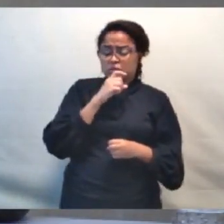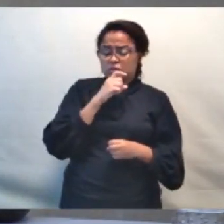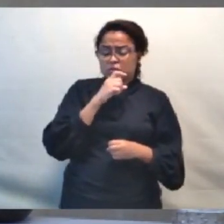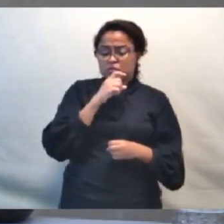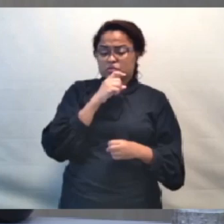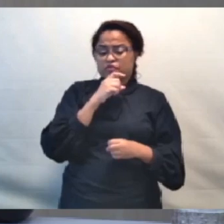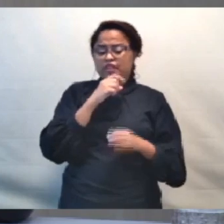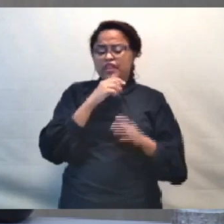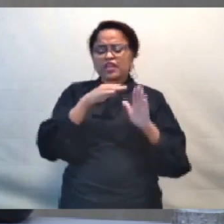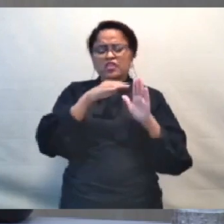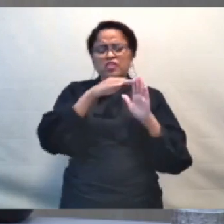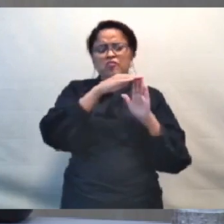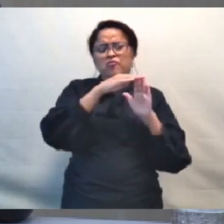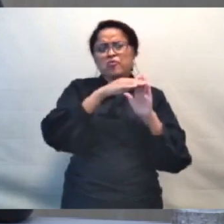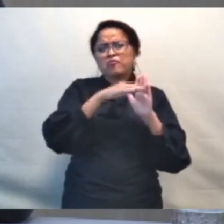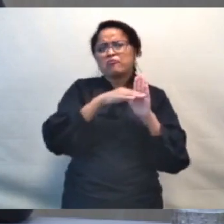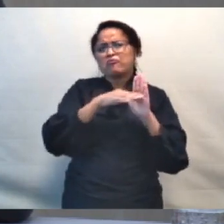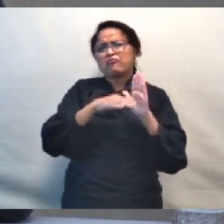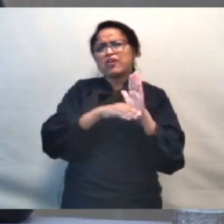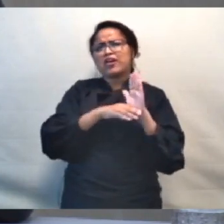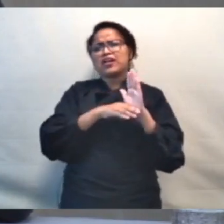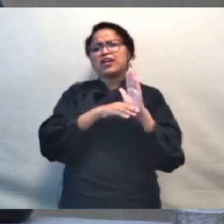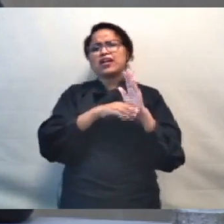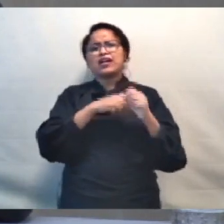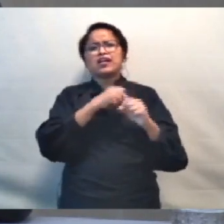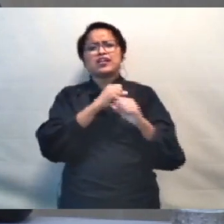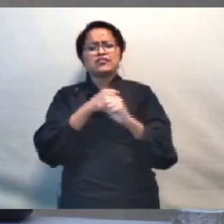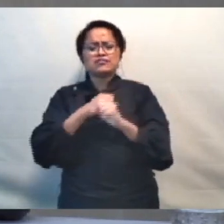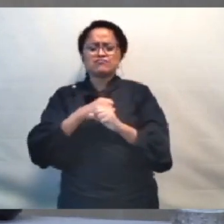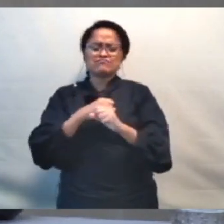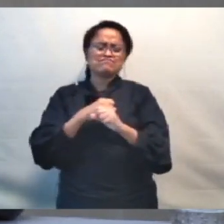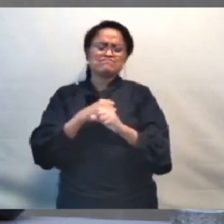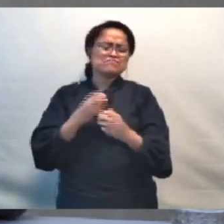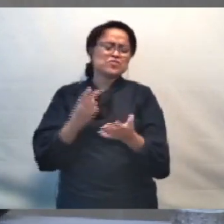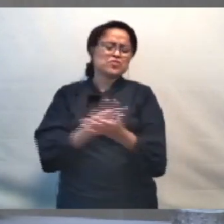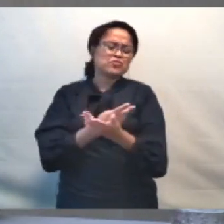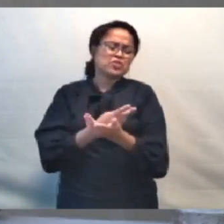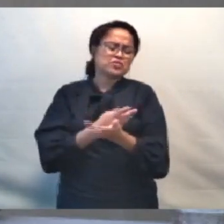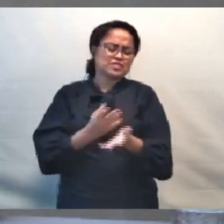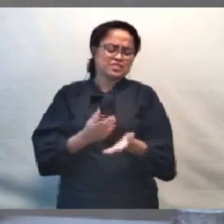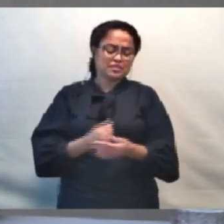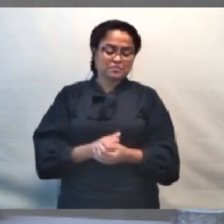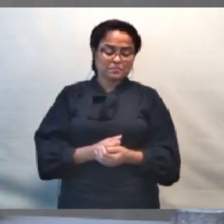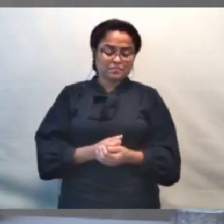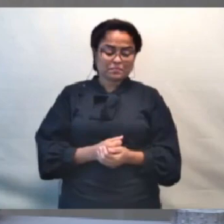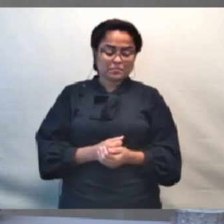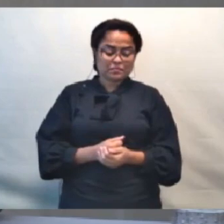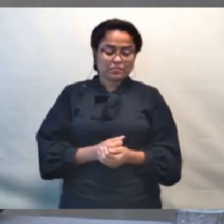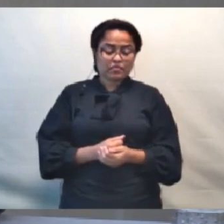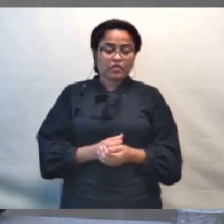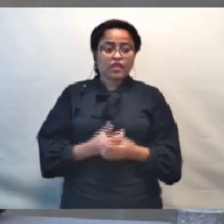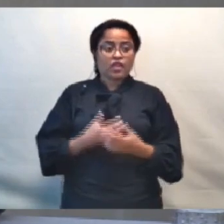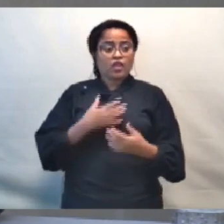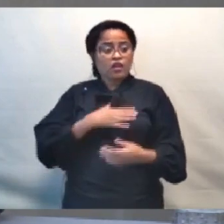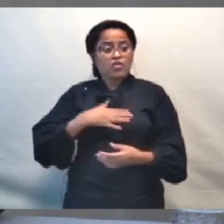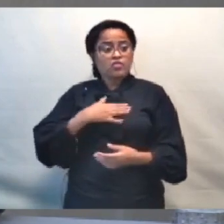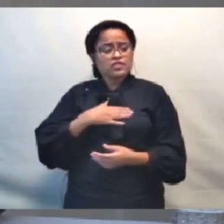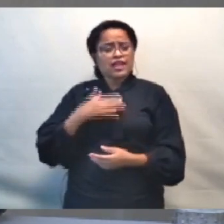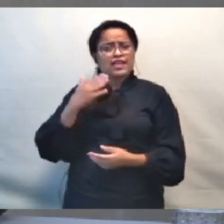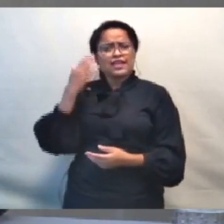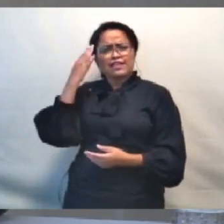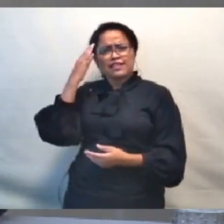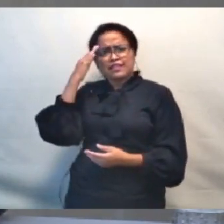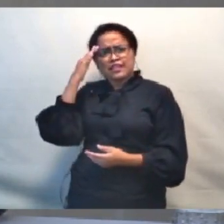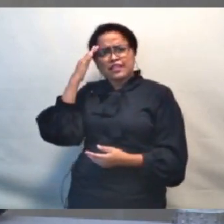não executadas. E isso nos incomoda muito. Então, eu gostaria primeiro de entender, senhor Bruno, explica